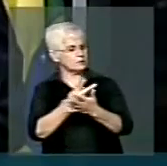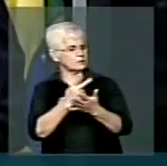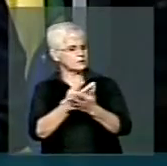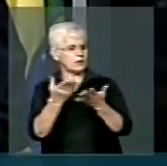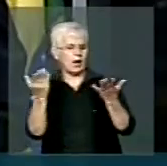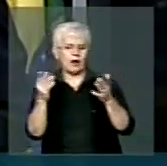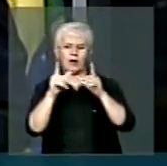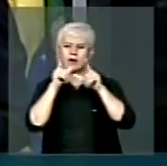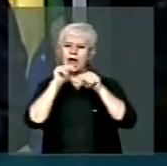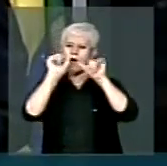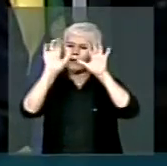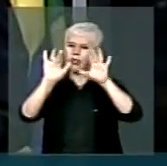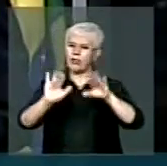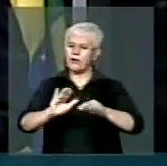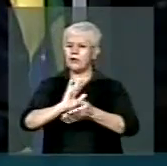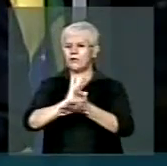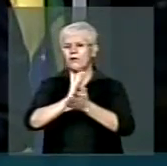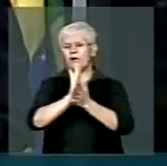desastre.